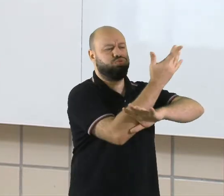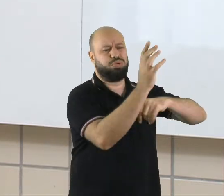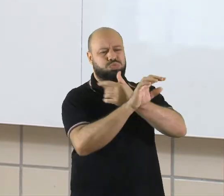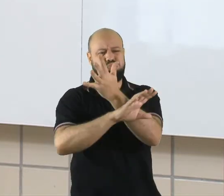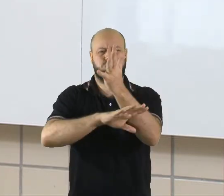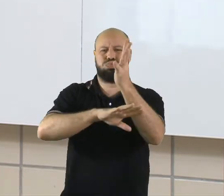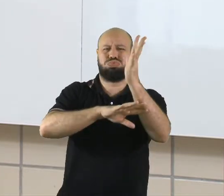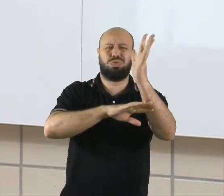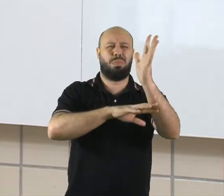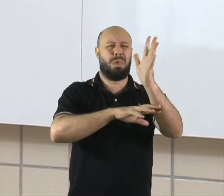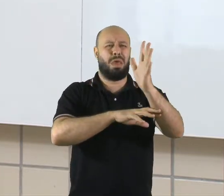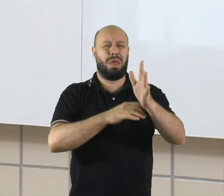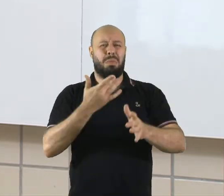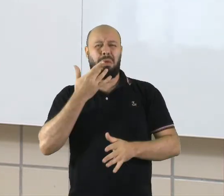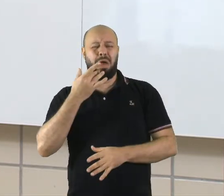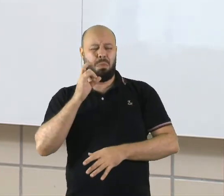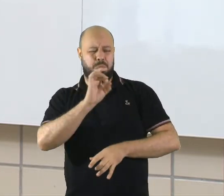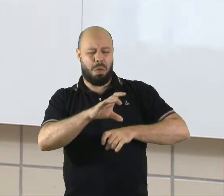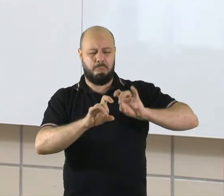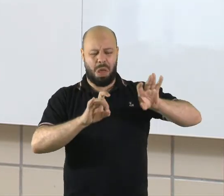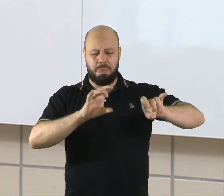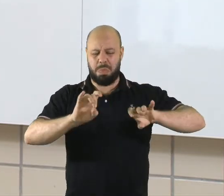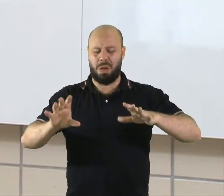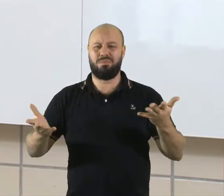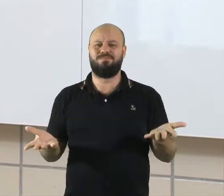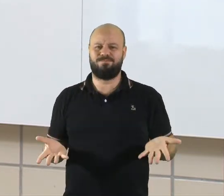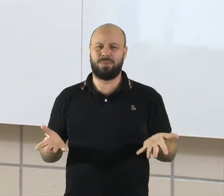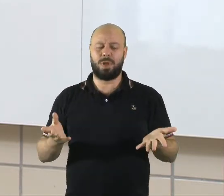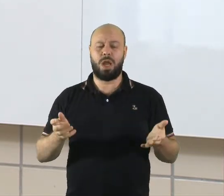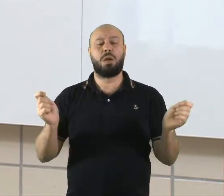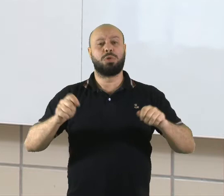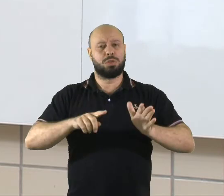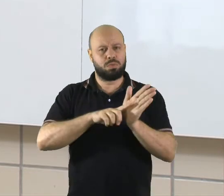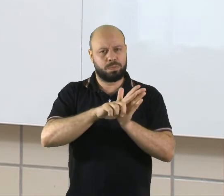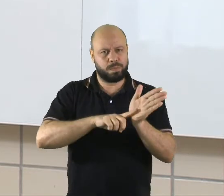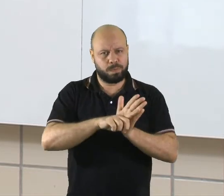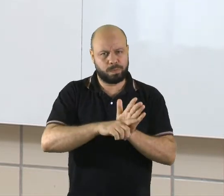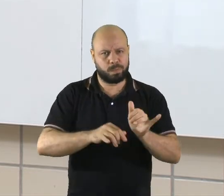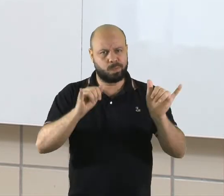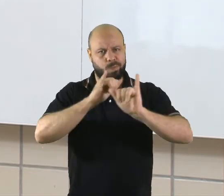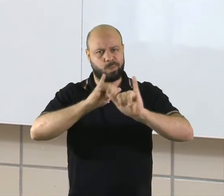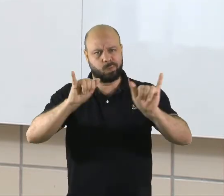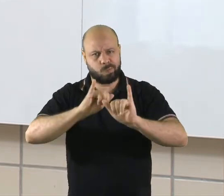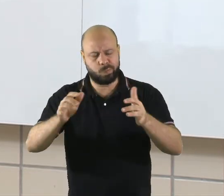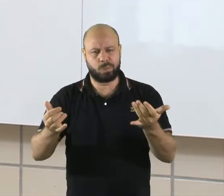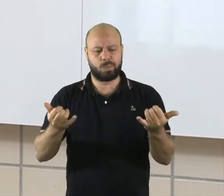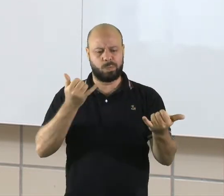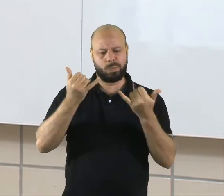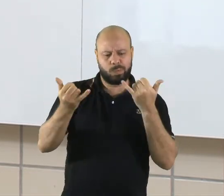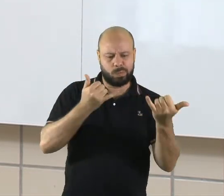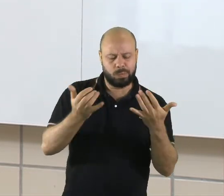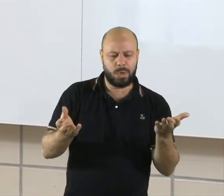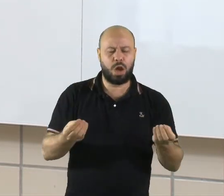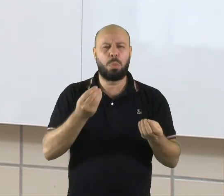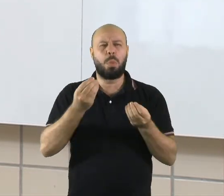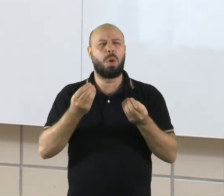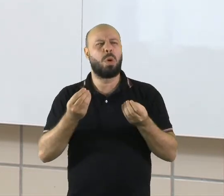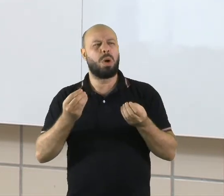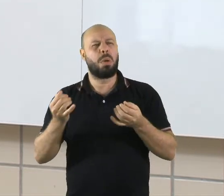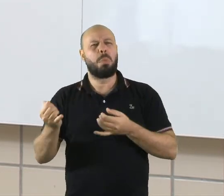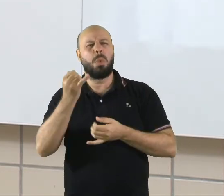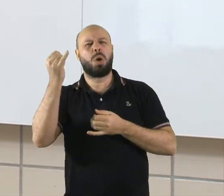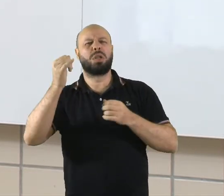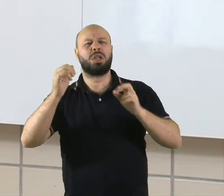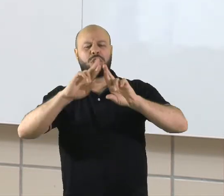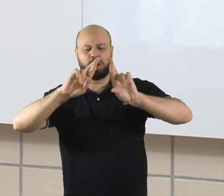de plástico, por exemplo. Então você pode pesquisar, se informar mais. Qual a importância da reciclagem do lixo? O que